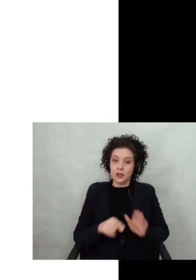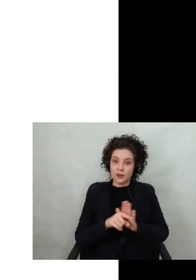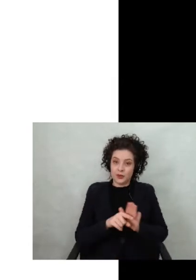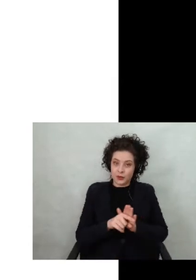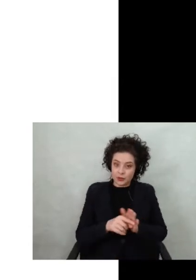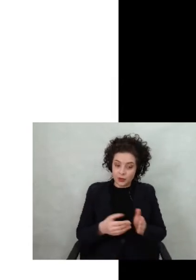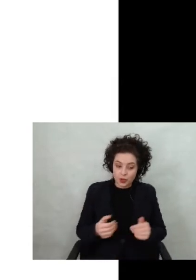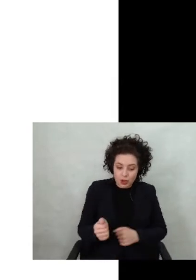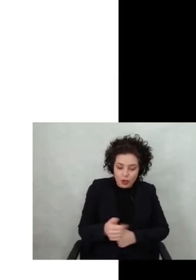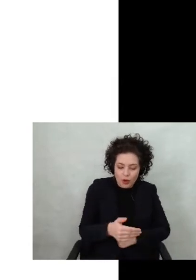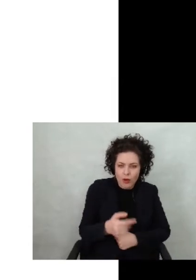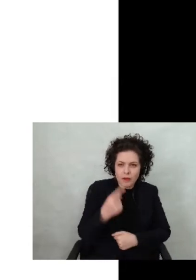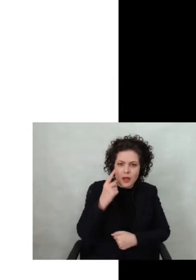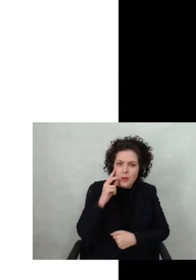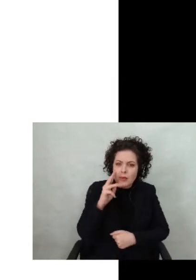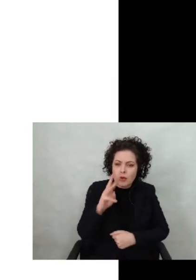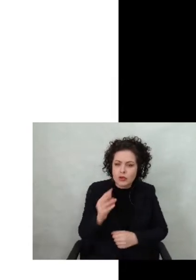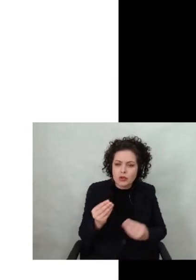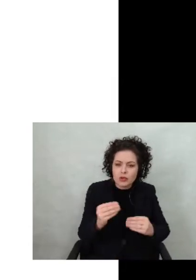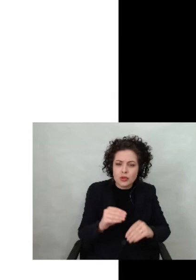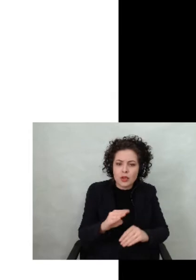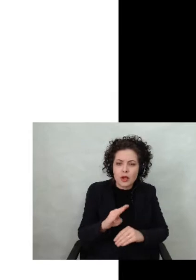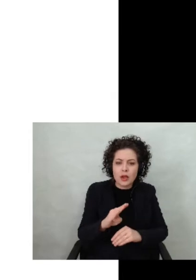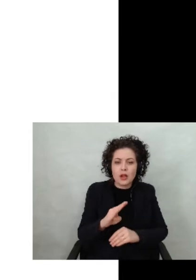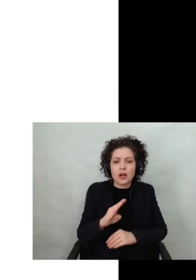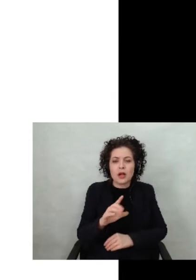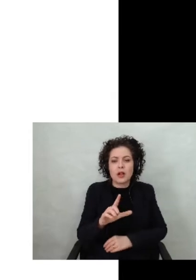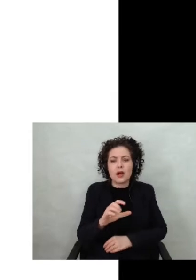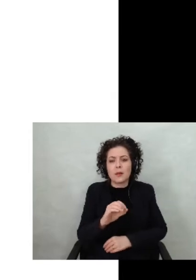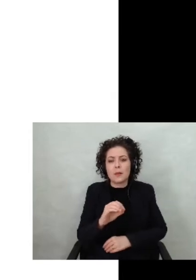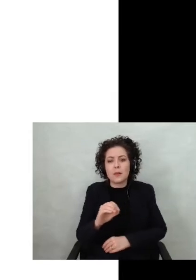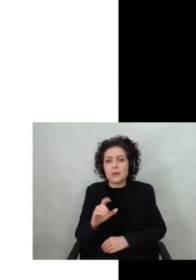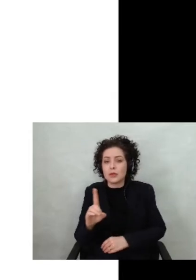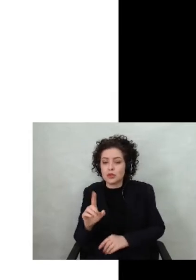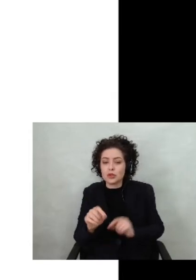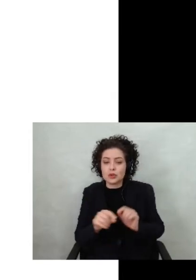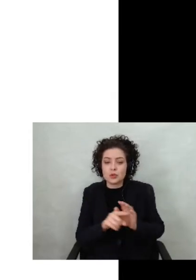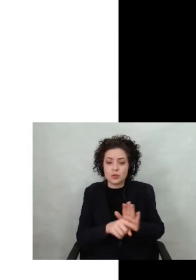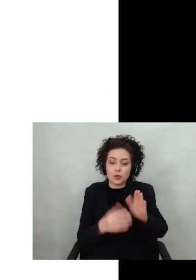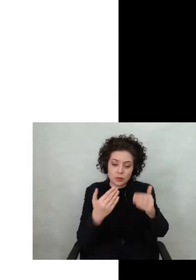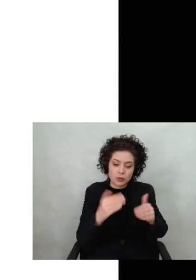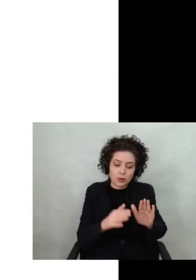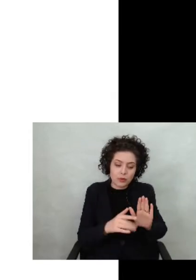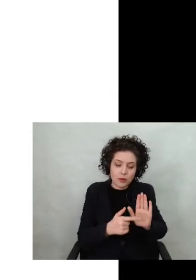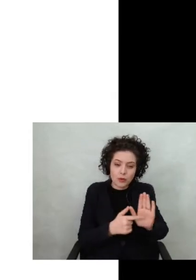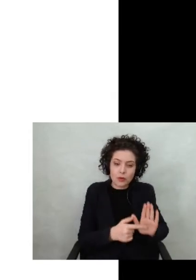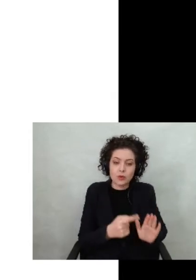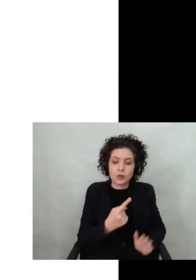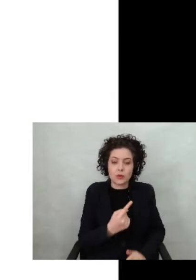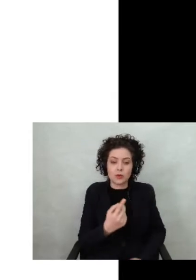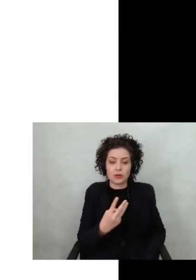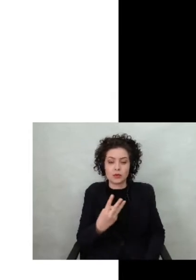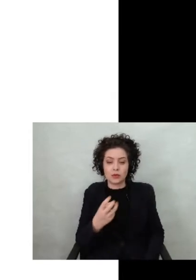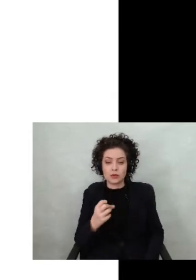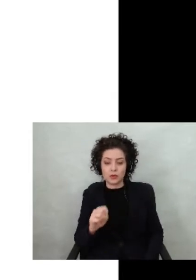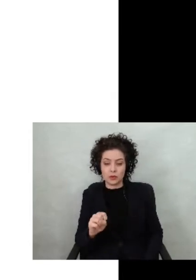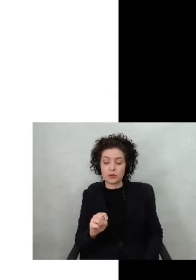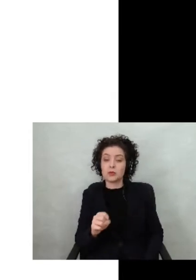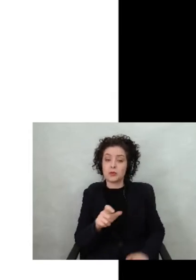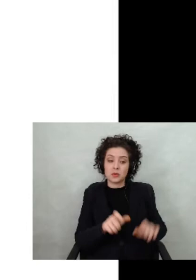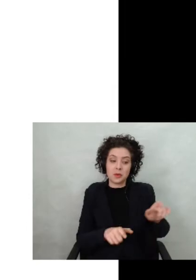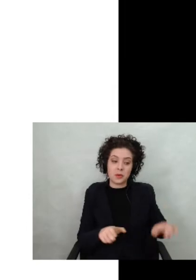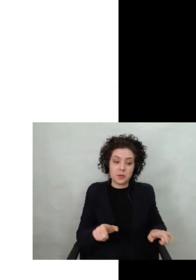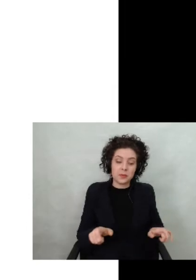poucos dias no Blood, que mostrou também a evolução de 138 pacientes em relação